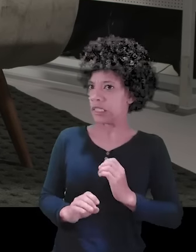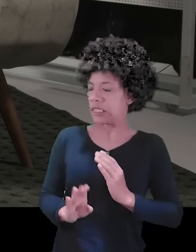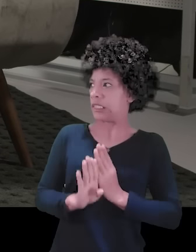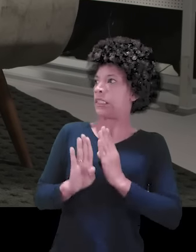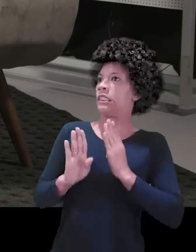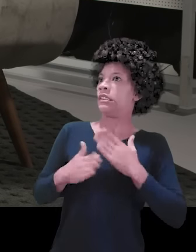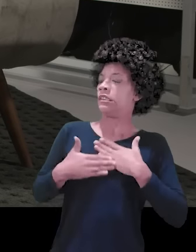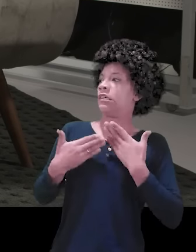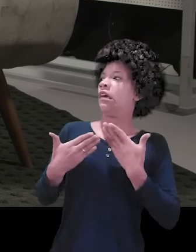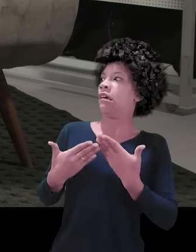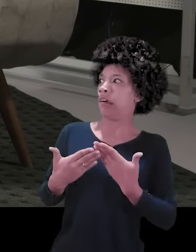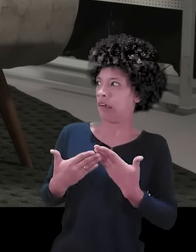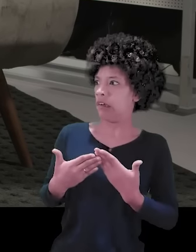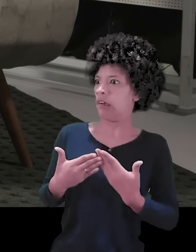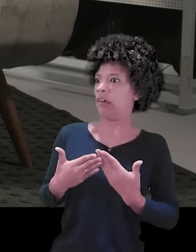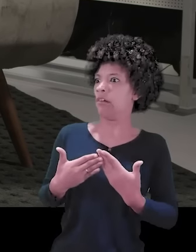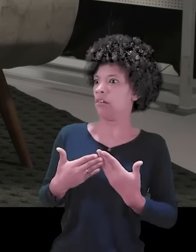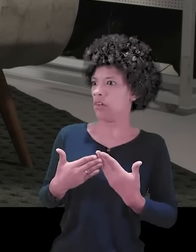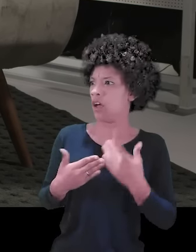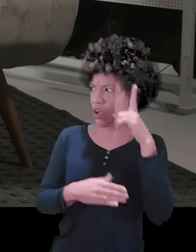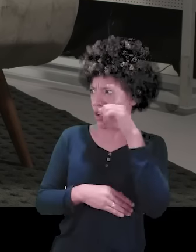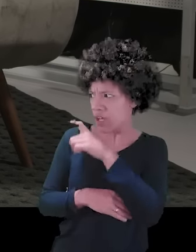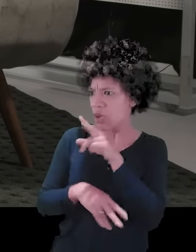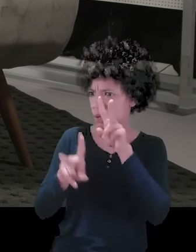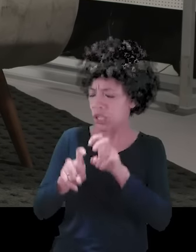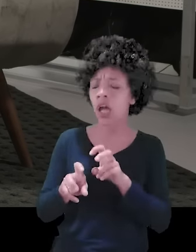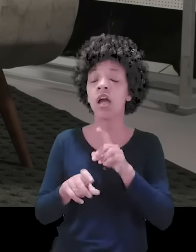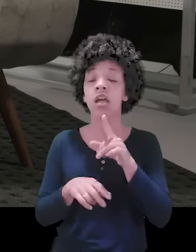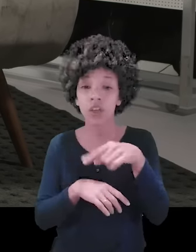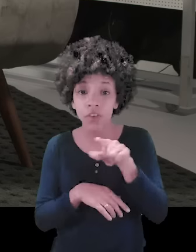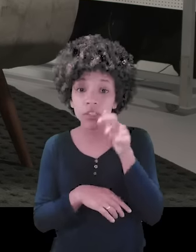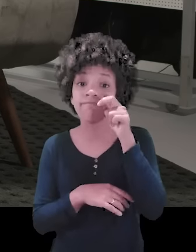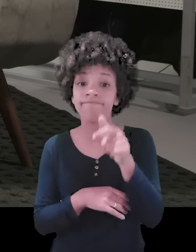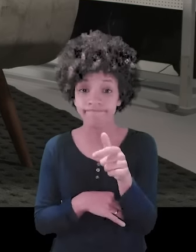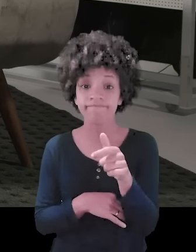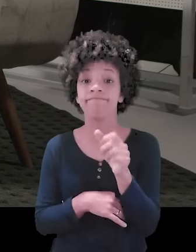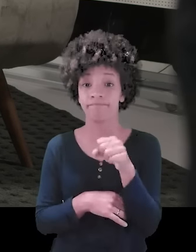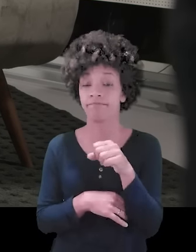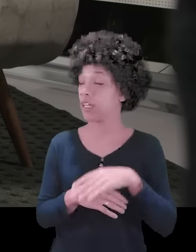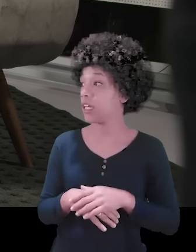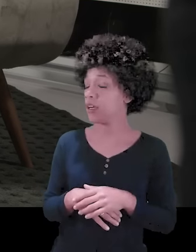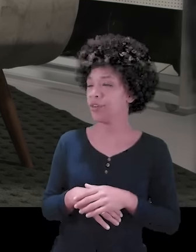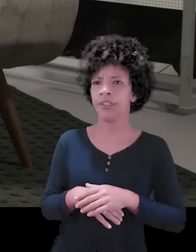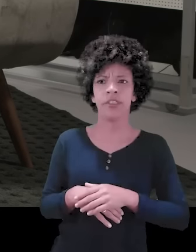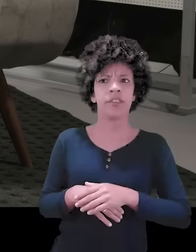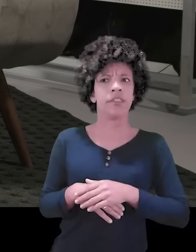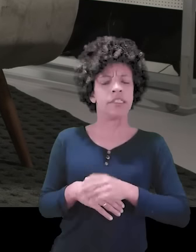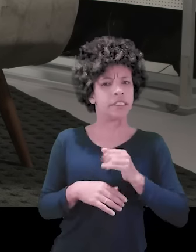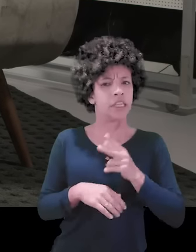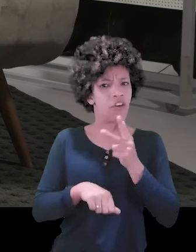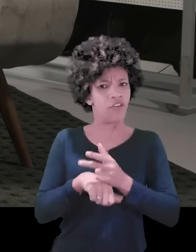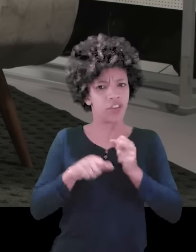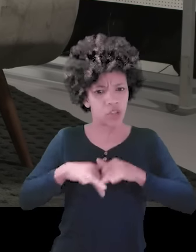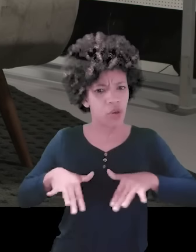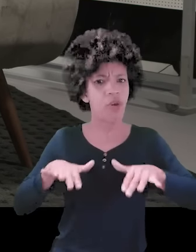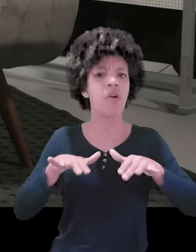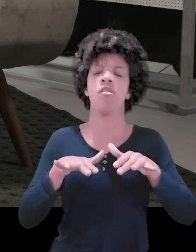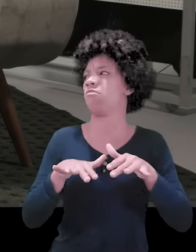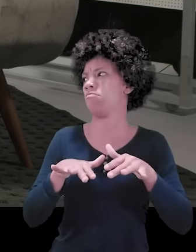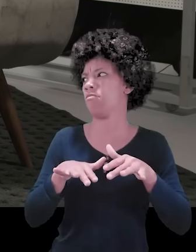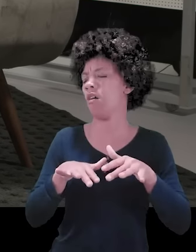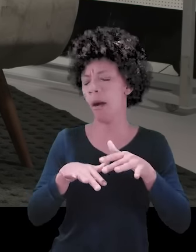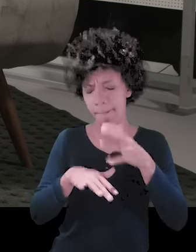cara borrada passou tudo que todo mundo deveria assistir cara fingir lado se esse vídeo não chega aí muita gente